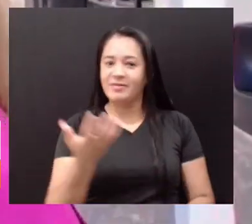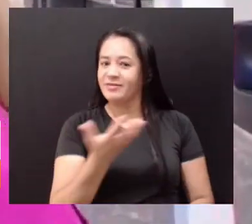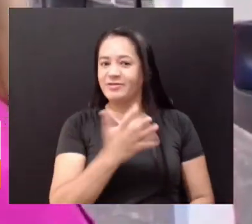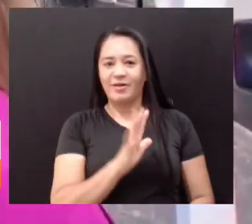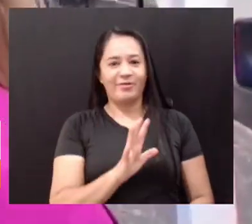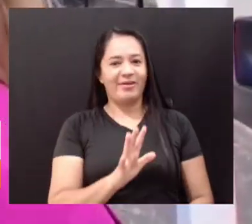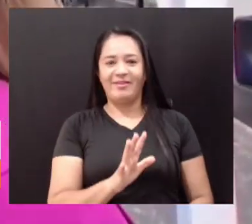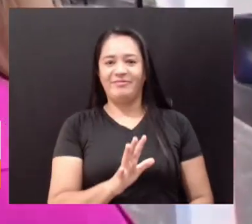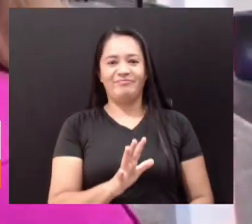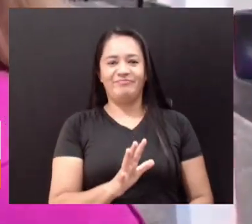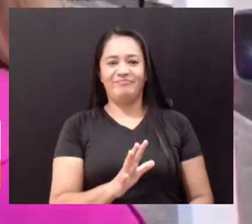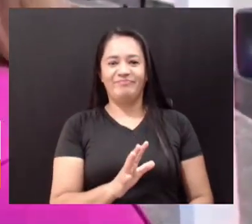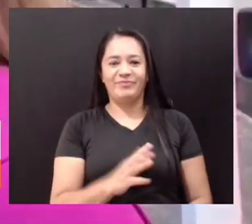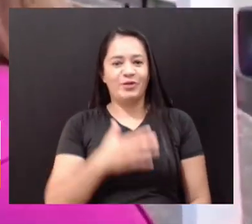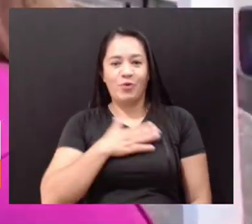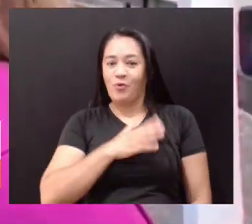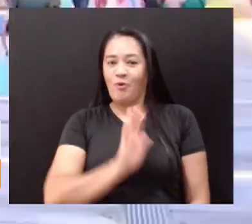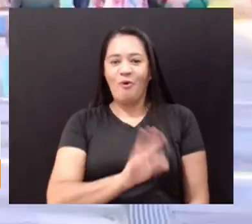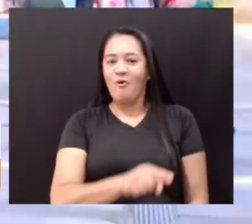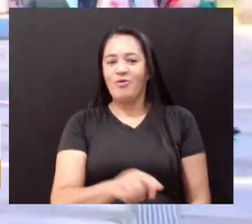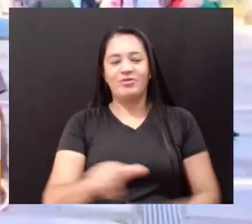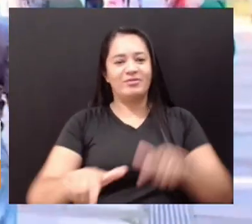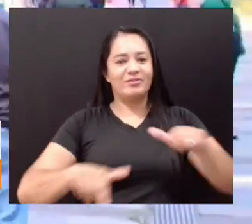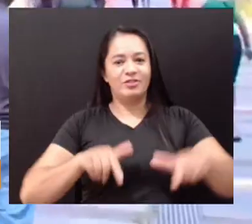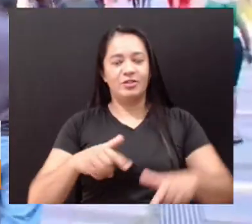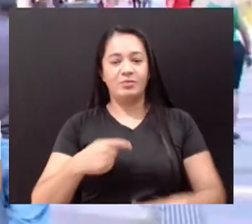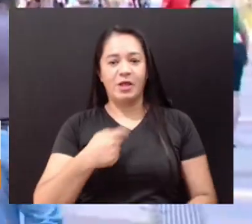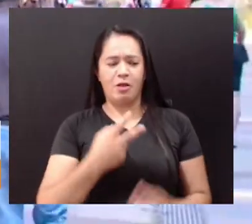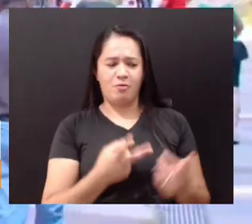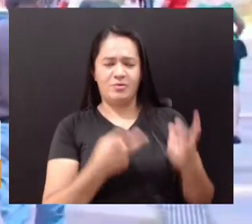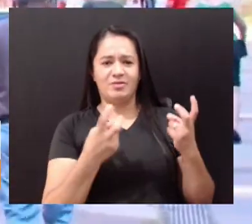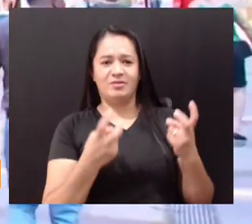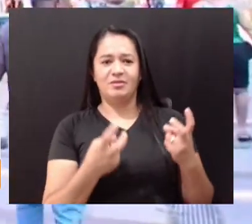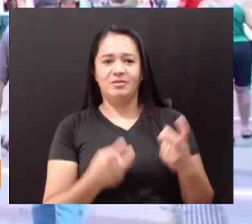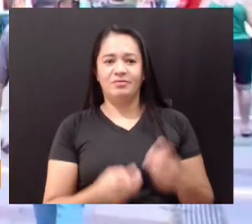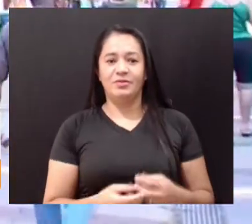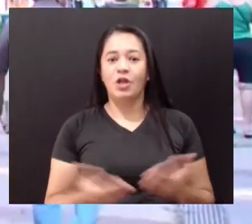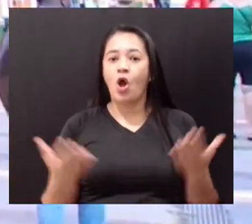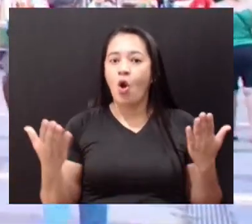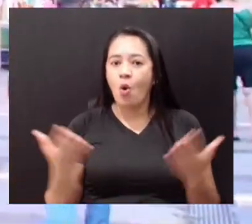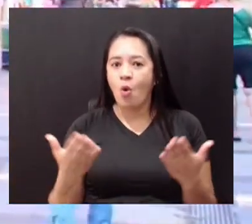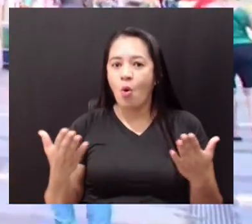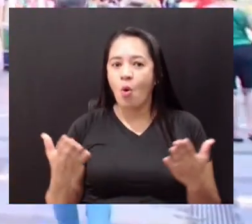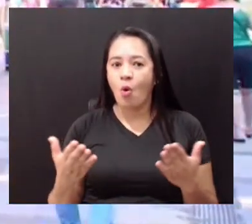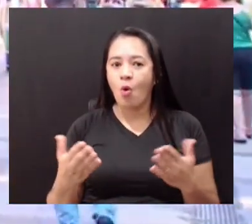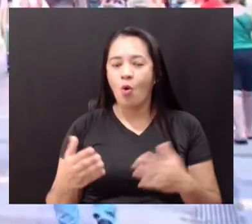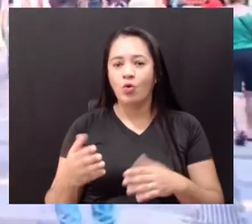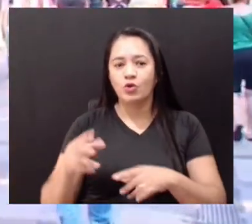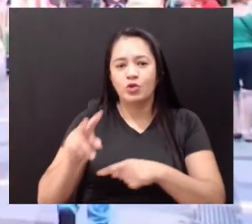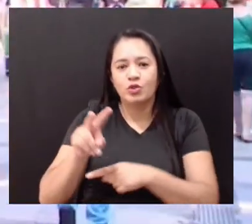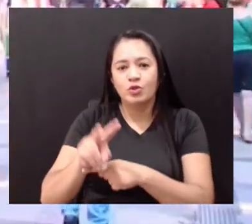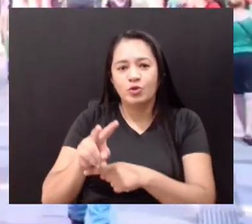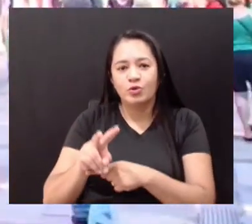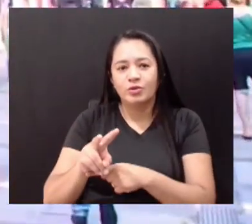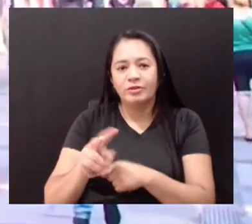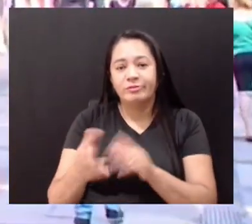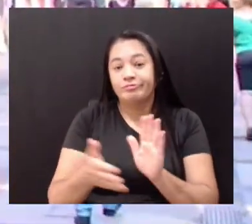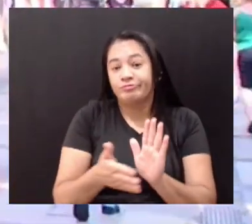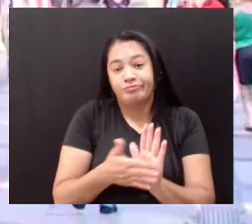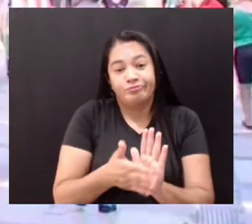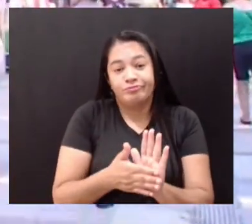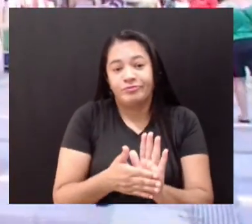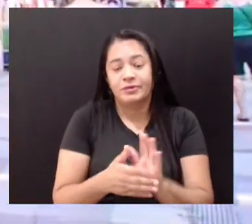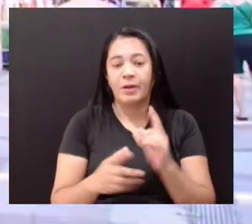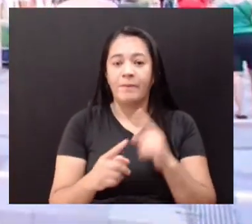parte deles de trabalho, é o que eu sinto. Acho que a criação hoje em dia proporciona um pouco mais disso, né? Porque na minha época eu mesmo